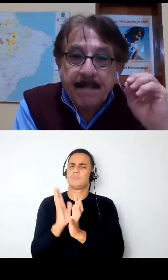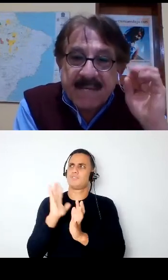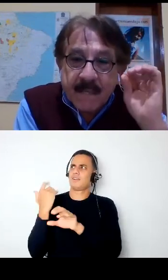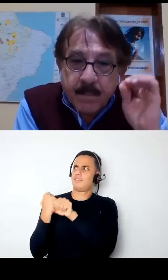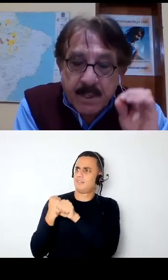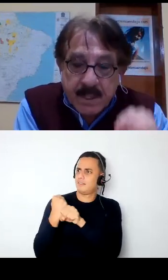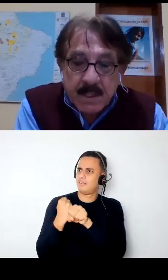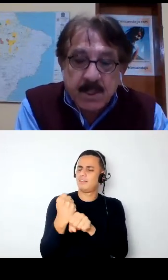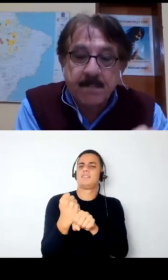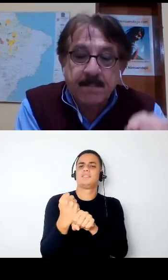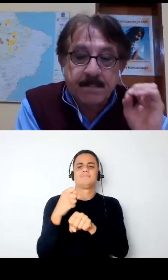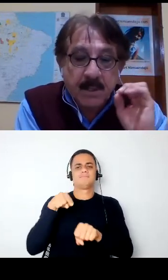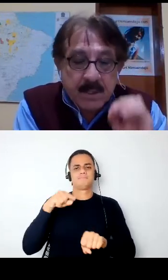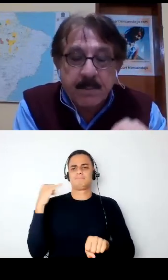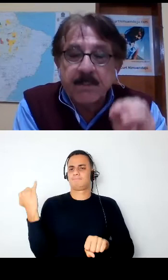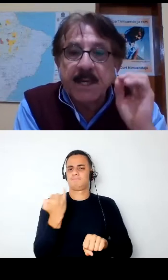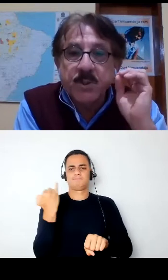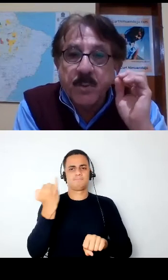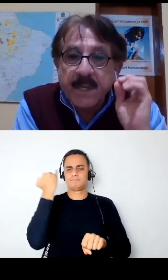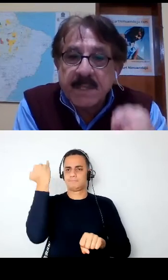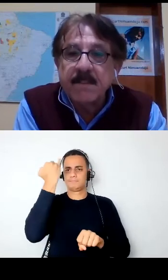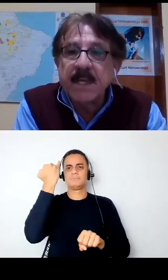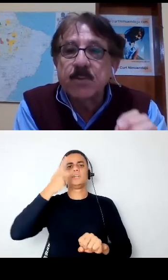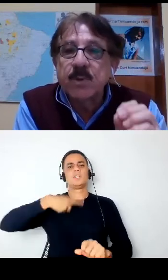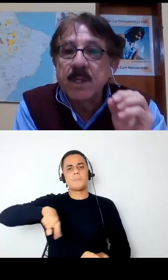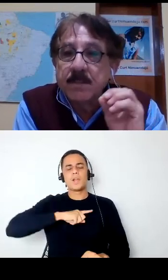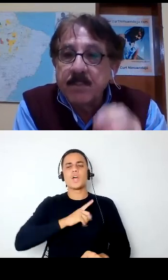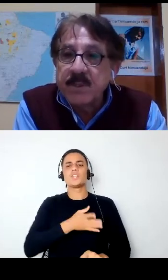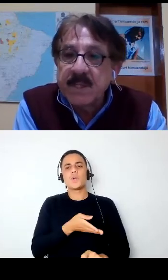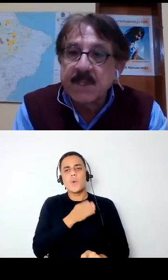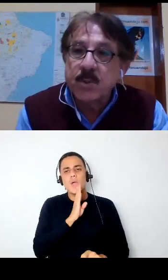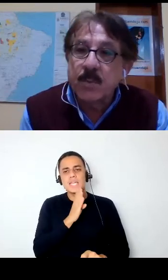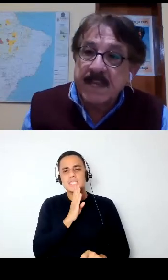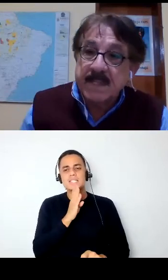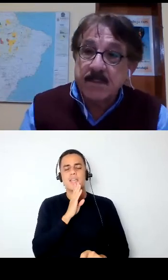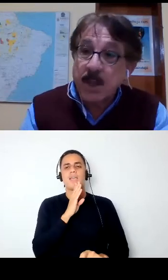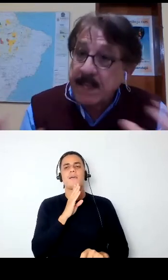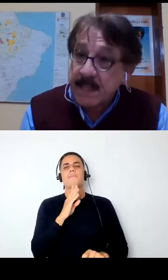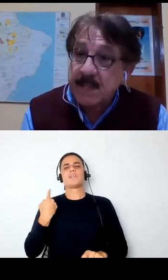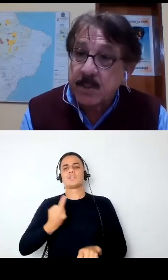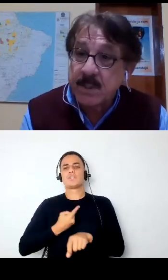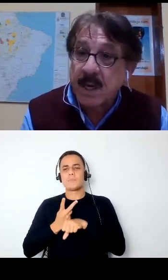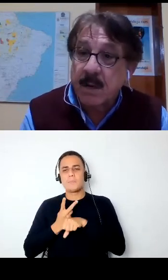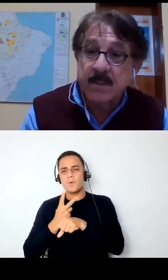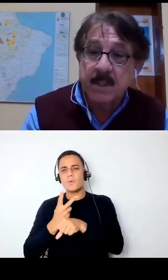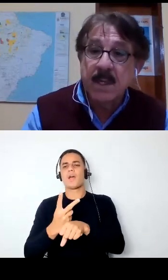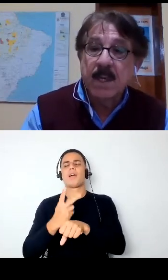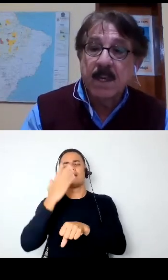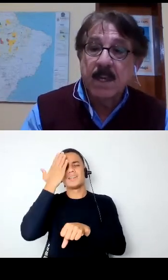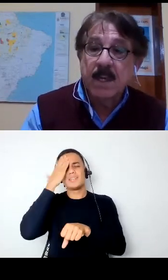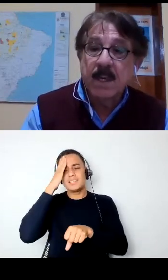brasileiro, domesticada na Amazônia brasileira, o milho na América Central, como eles